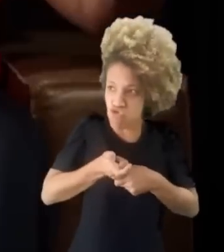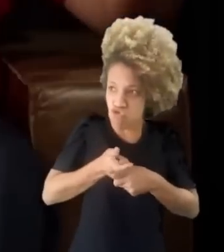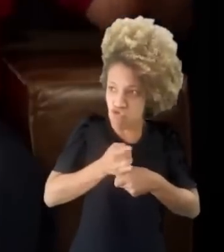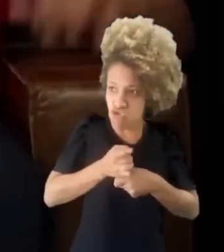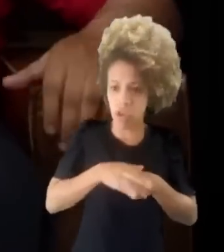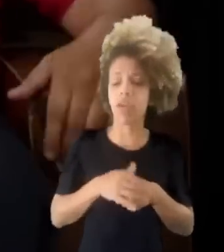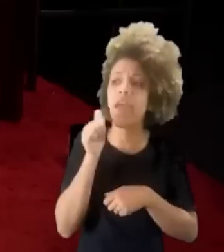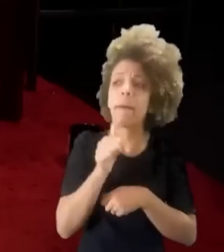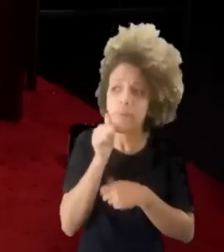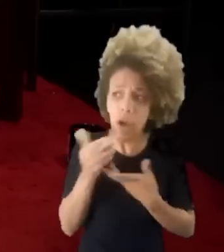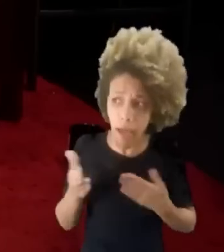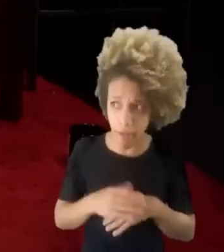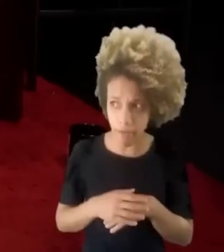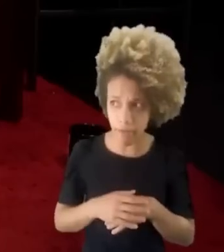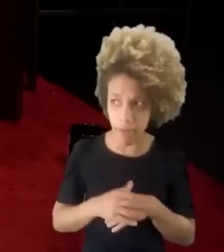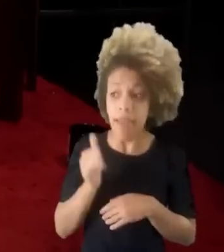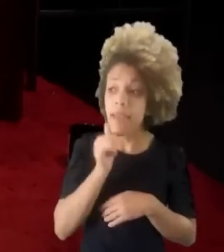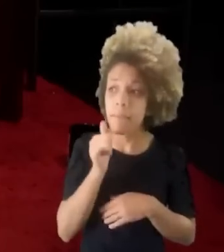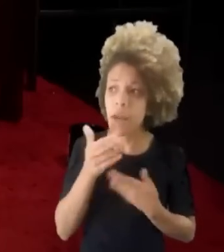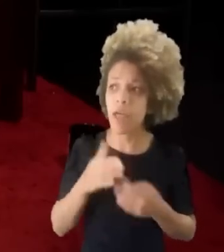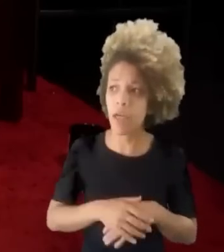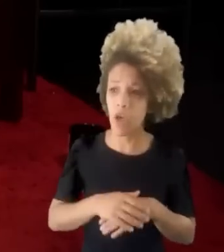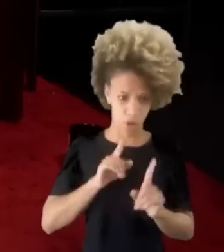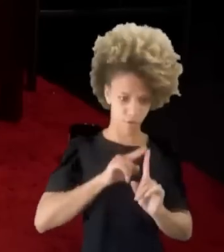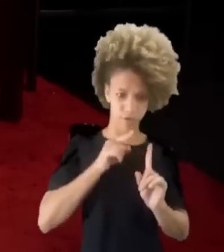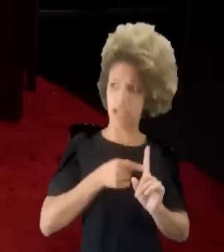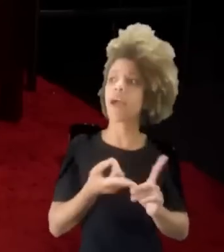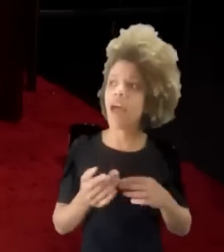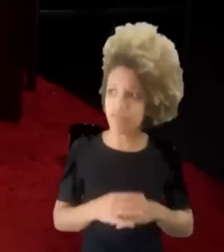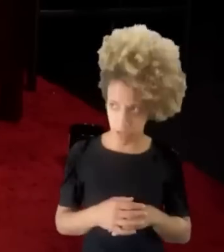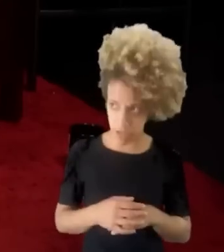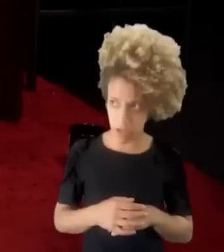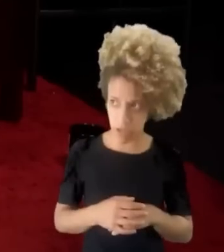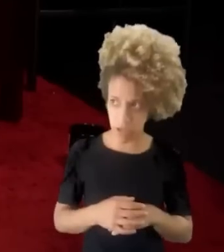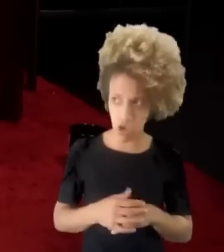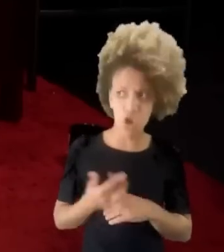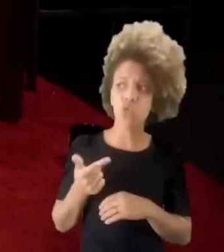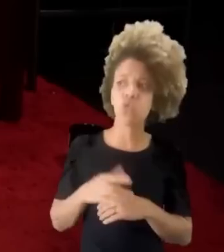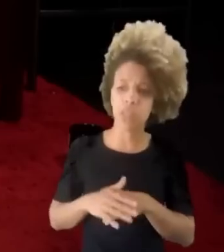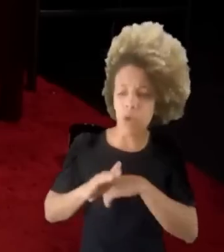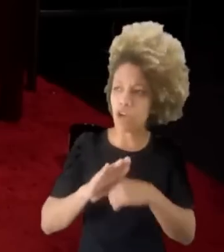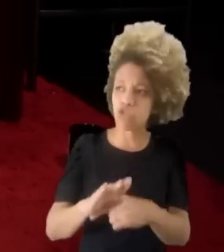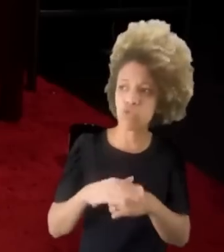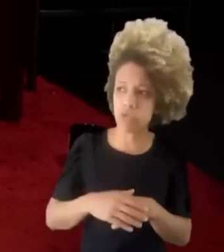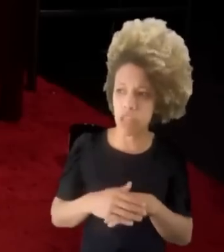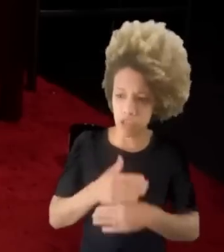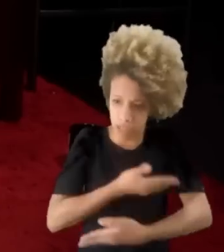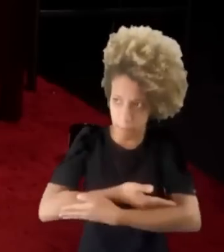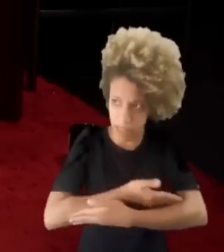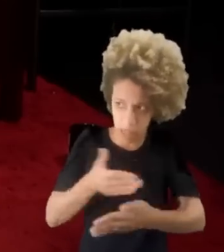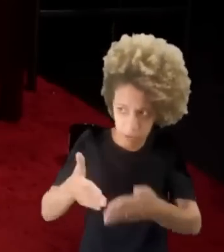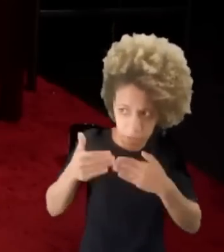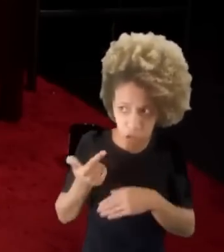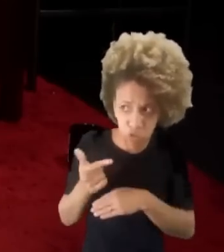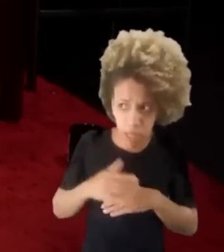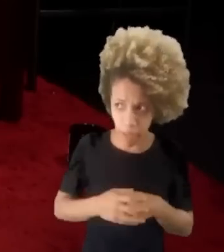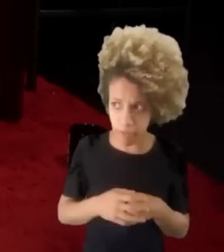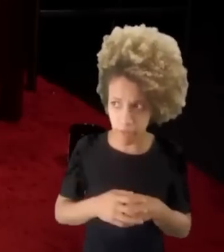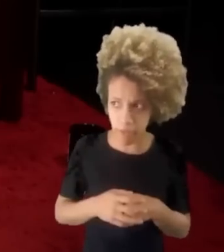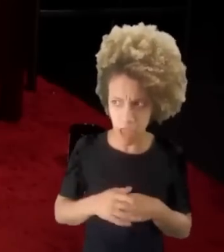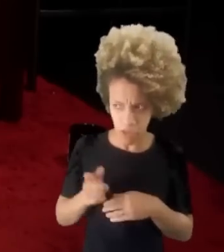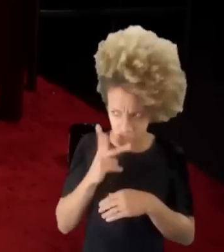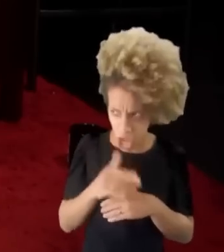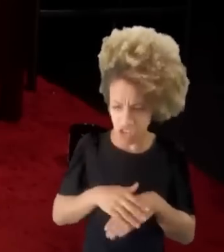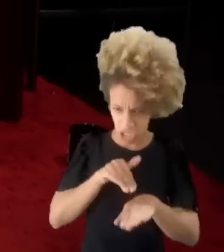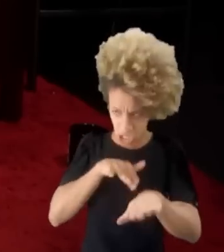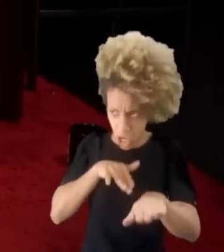é a mulher fruta e a mulher e quando a mulher fica grávida Maurício que ela não tem o auxílio lá para fazer o coisa é muito mais uma e